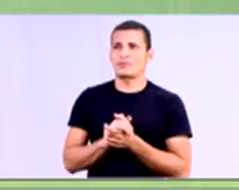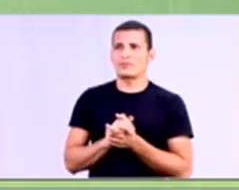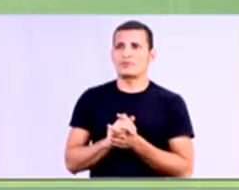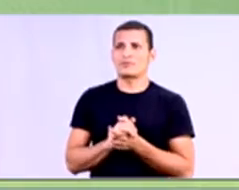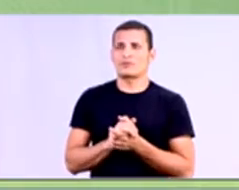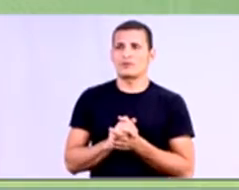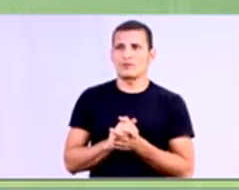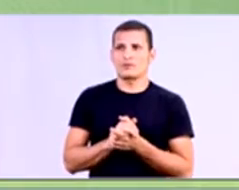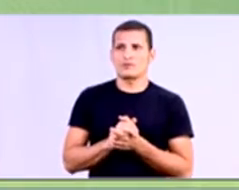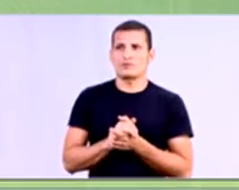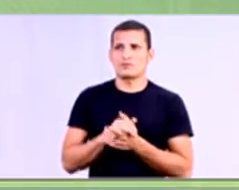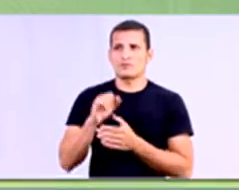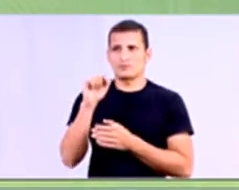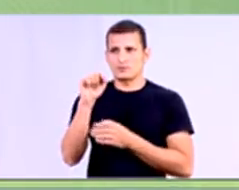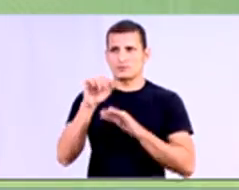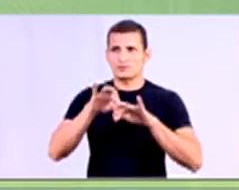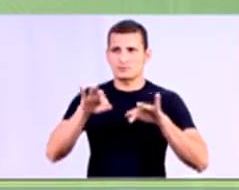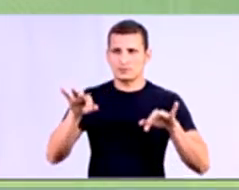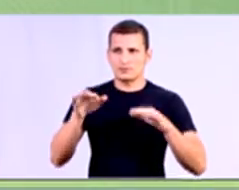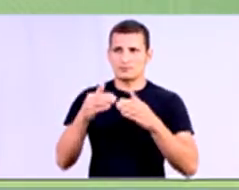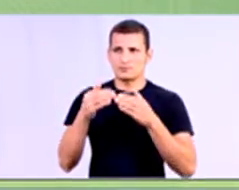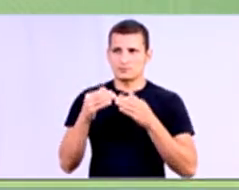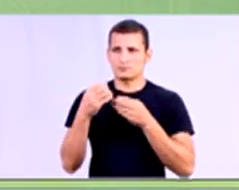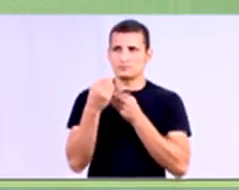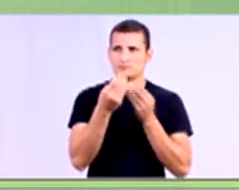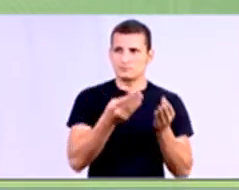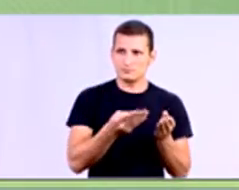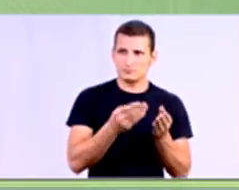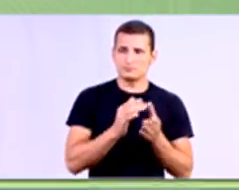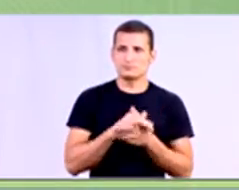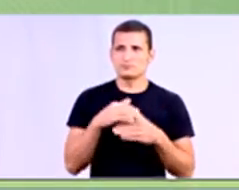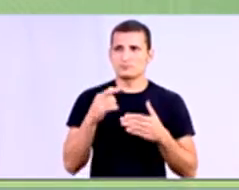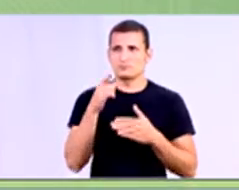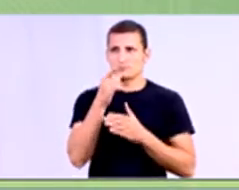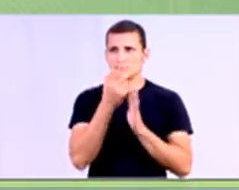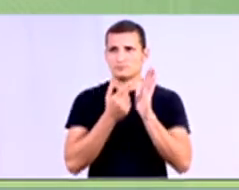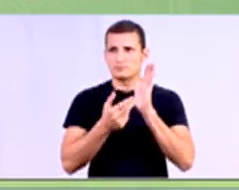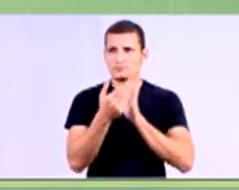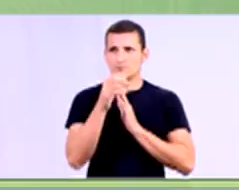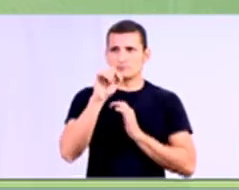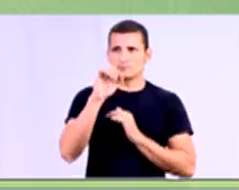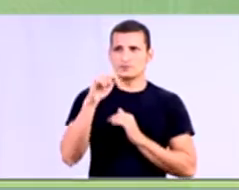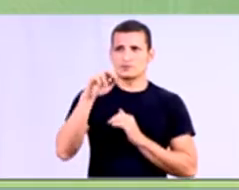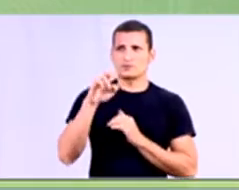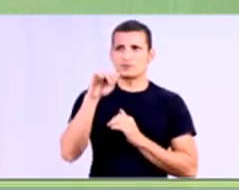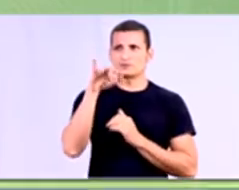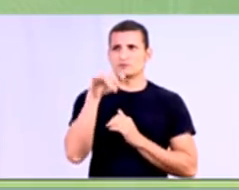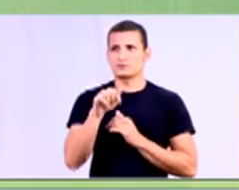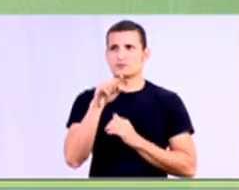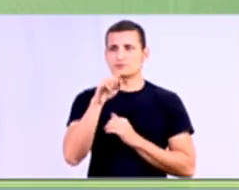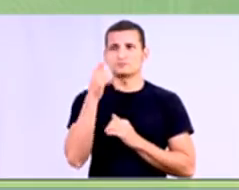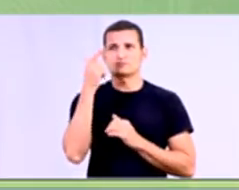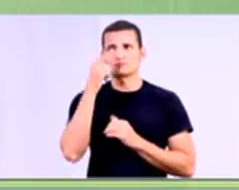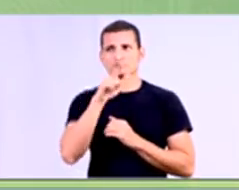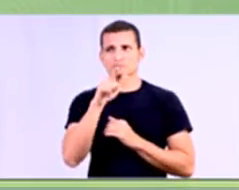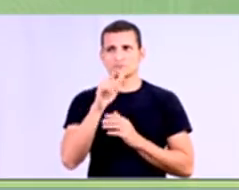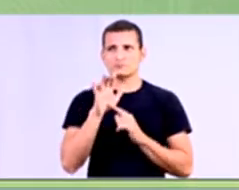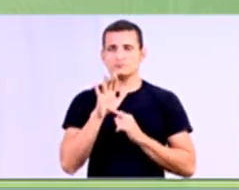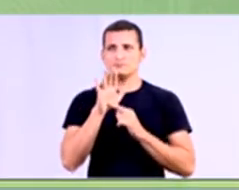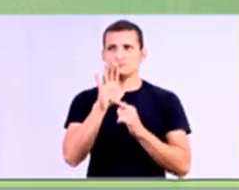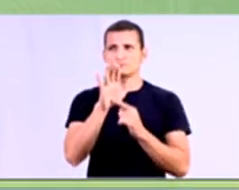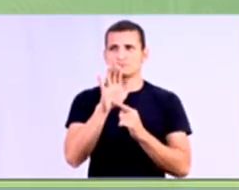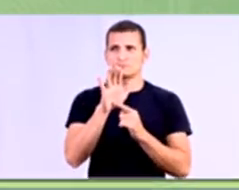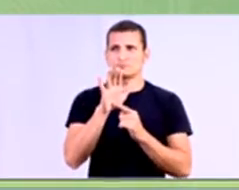a oitava, separar o pedido para entrega. Então vejam, esse diagrama de sequência, ele consegue